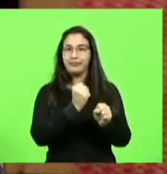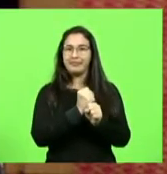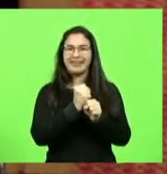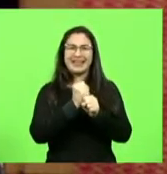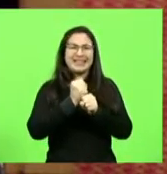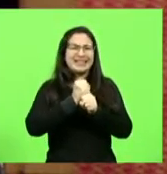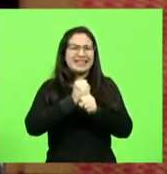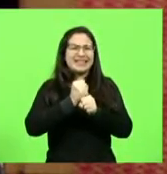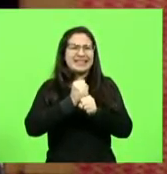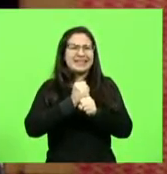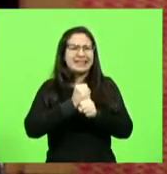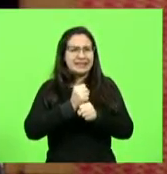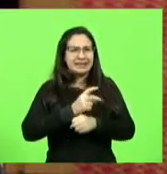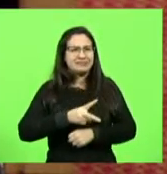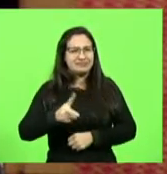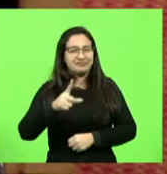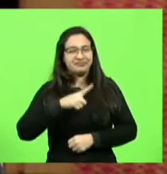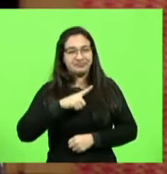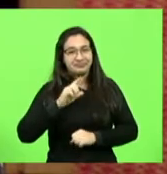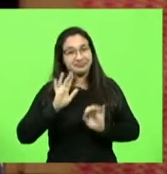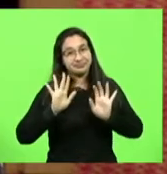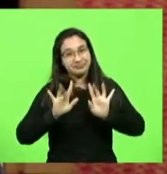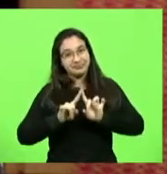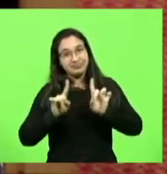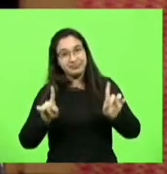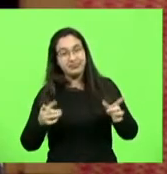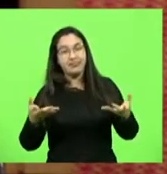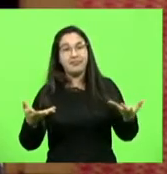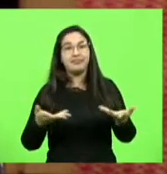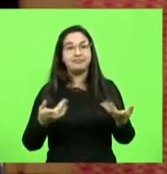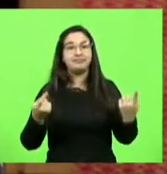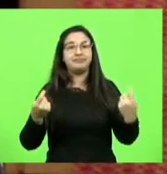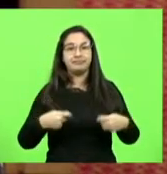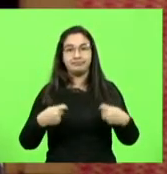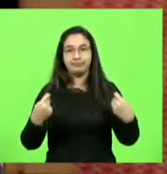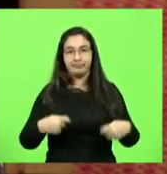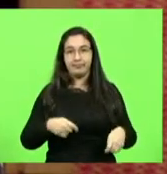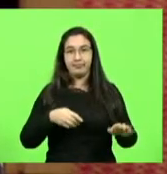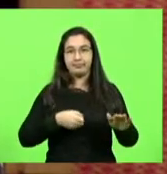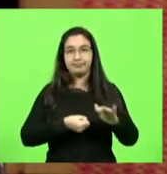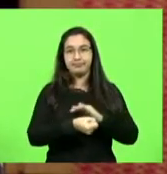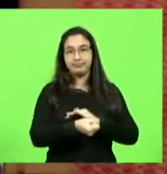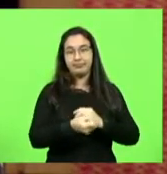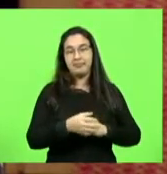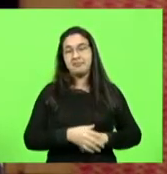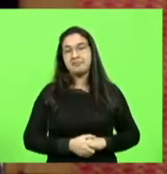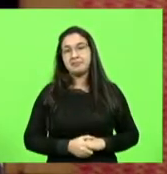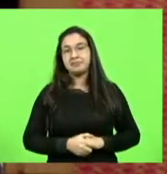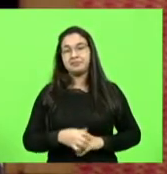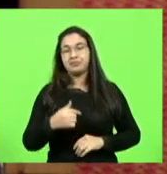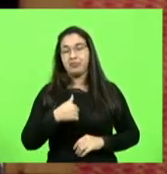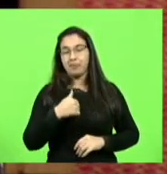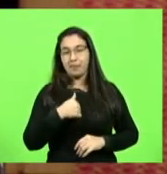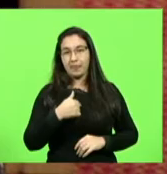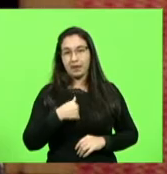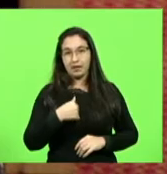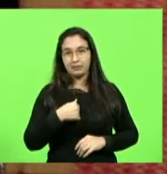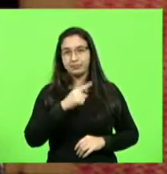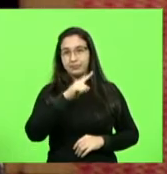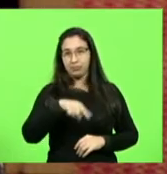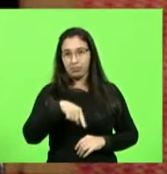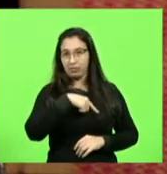anos, mas agora precisa daqueles investimentos. Então, eu sou favorável à